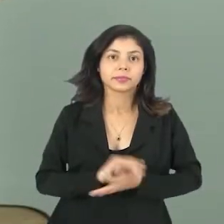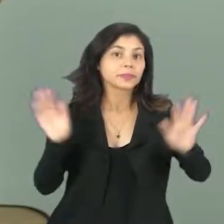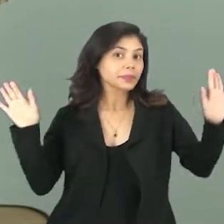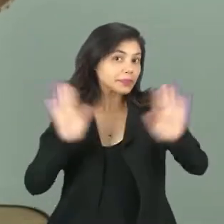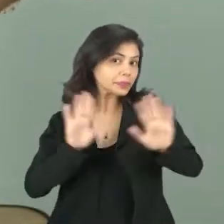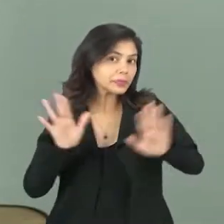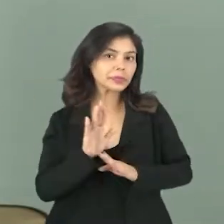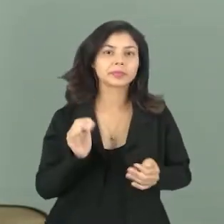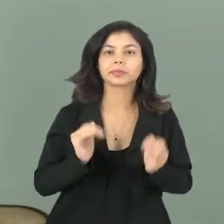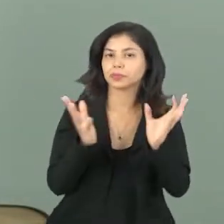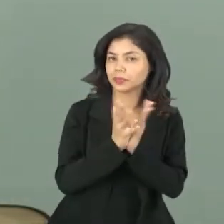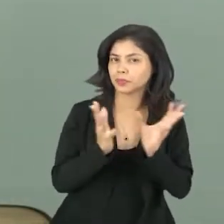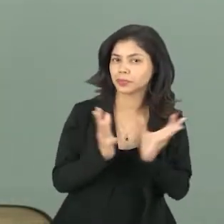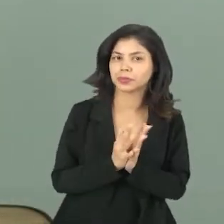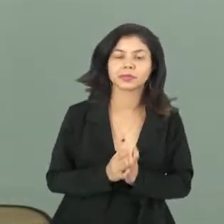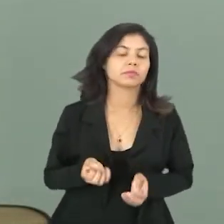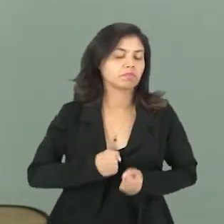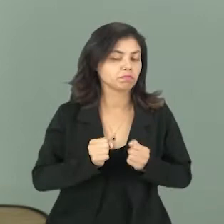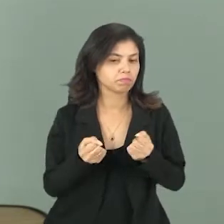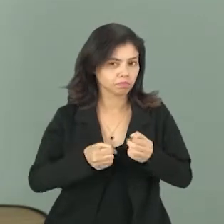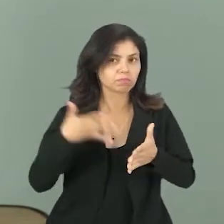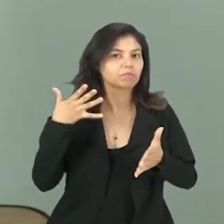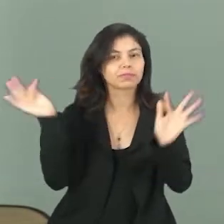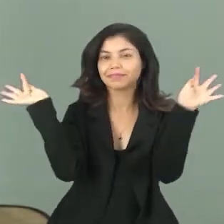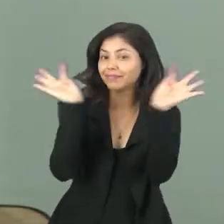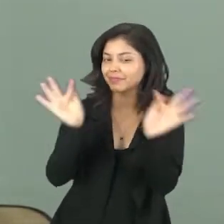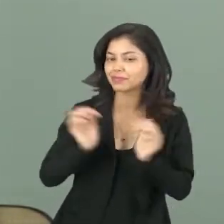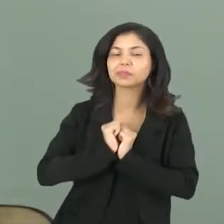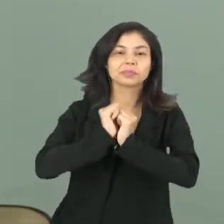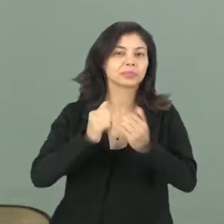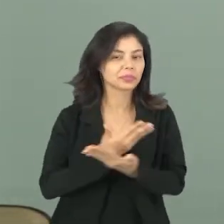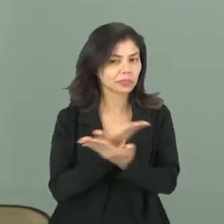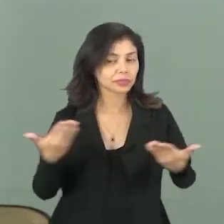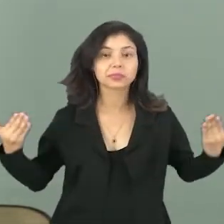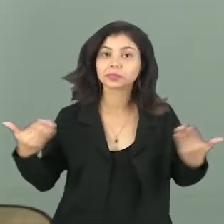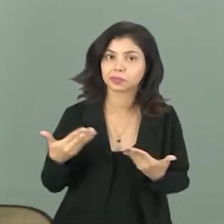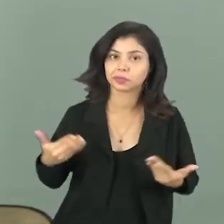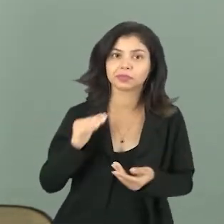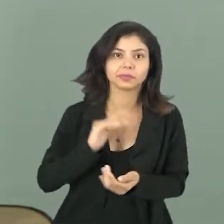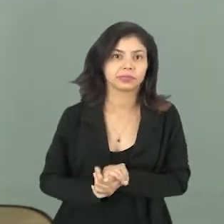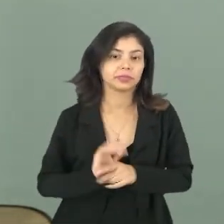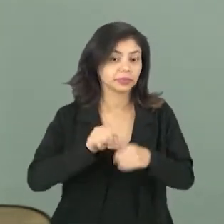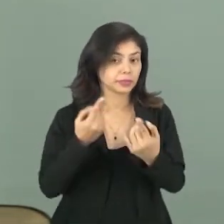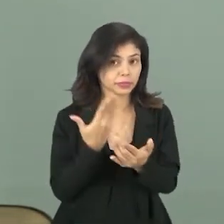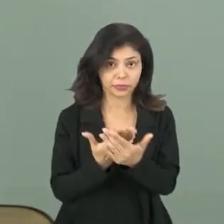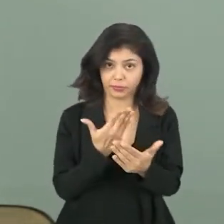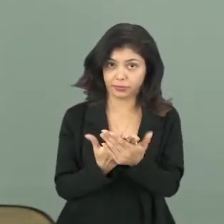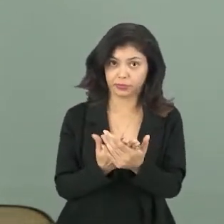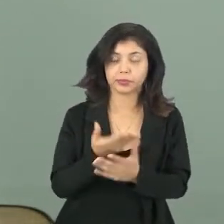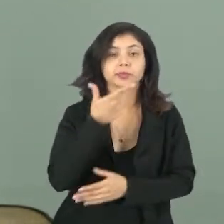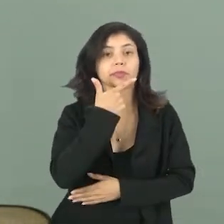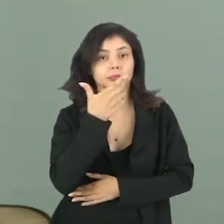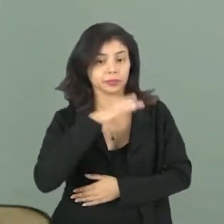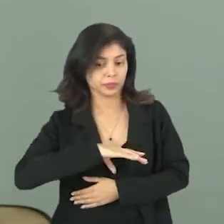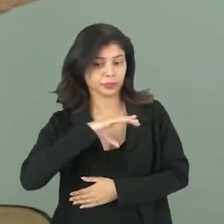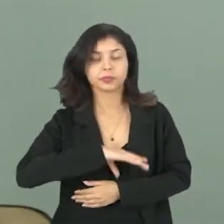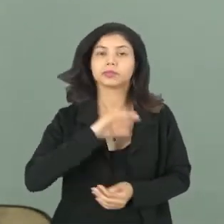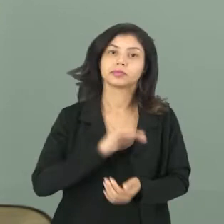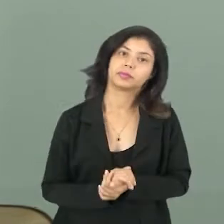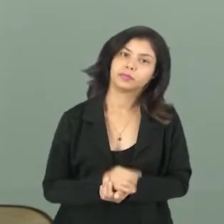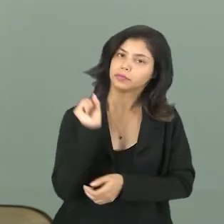o Olá turma eu estou muito feliz por estar aqui com vocês hoje para mais uma aula de língua portuguesa